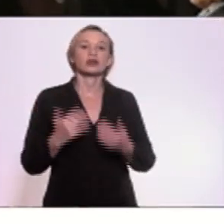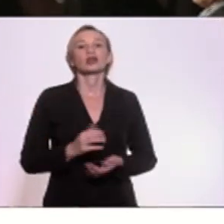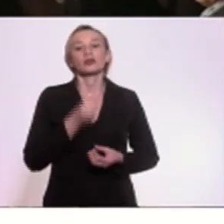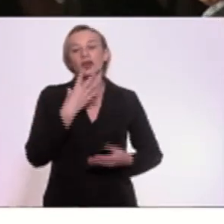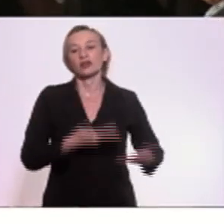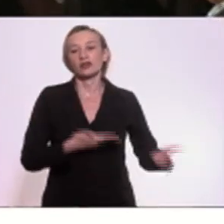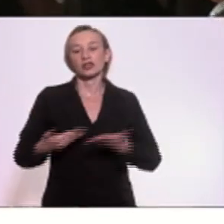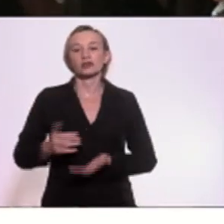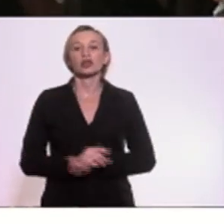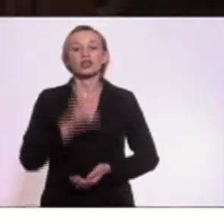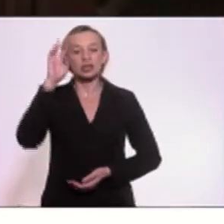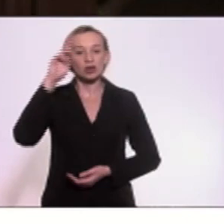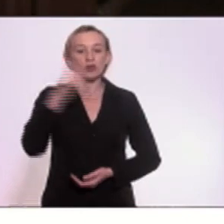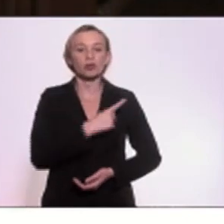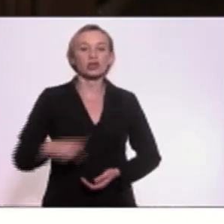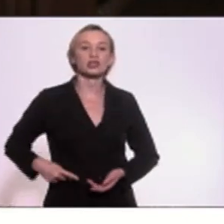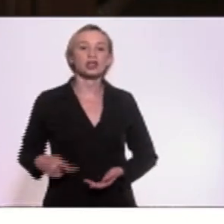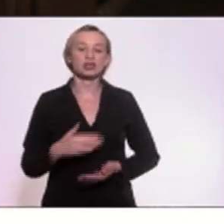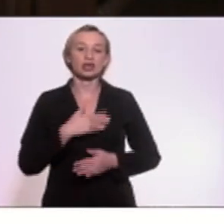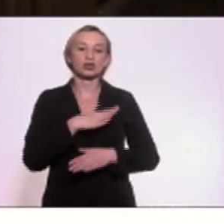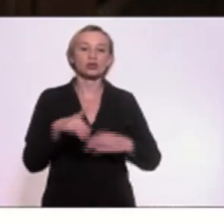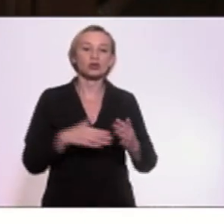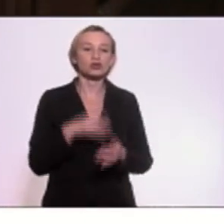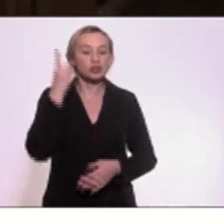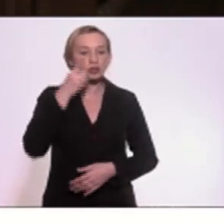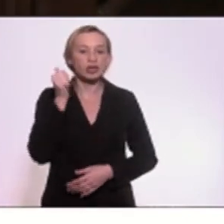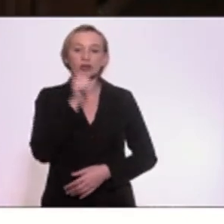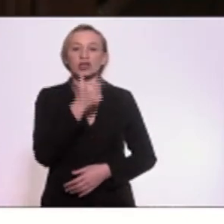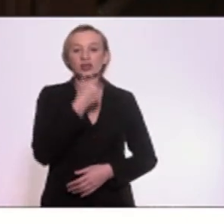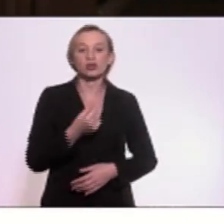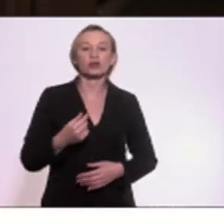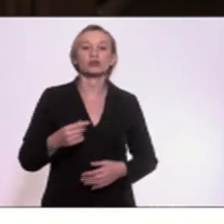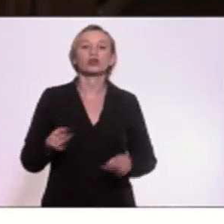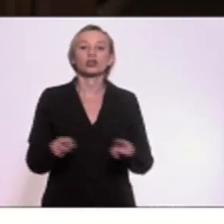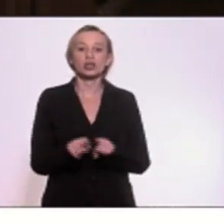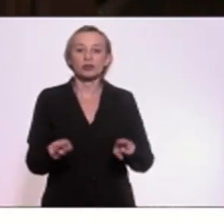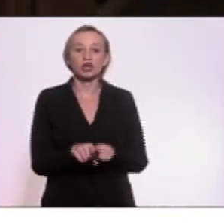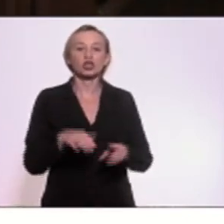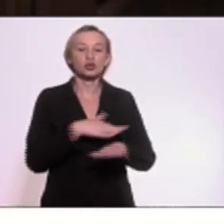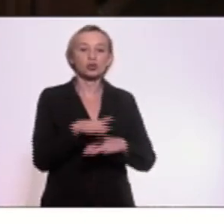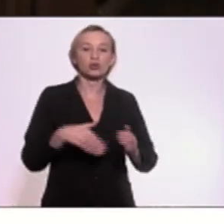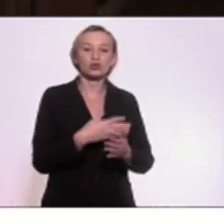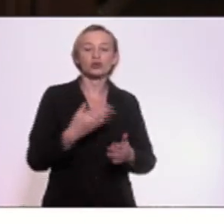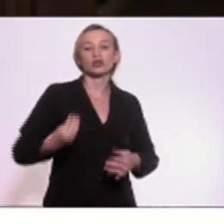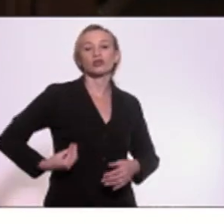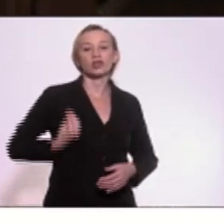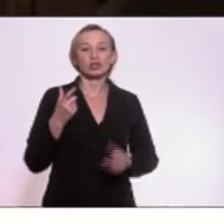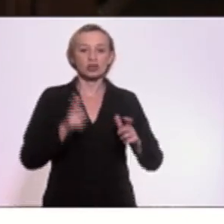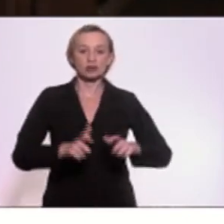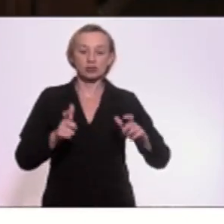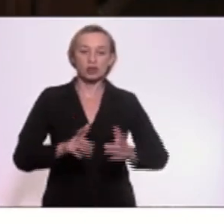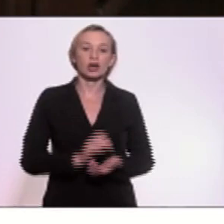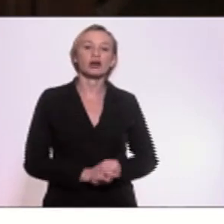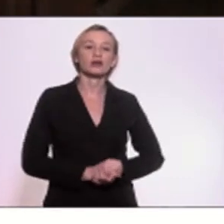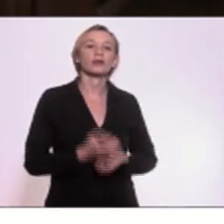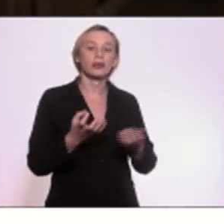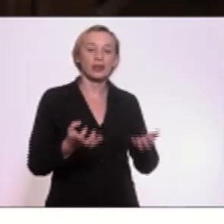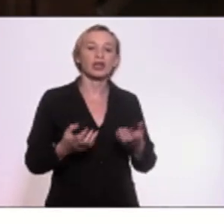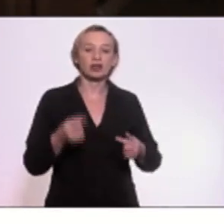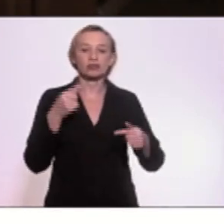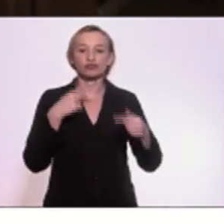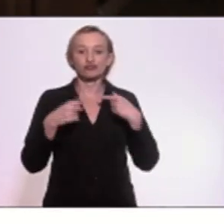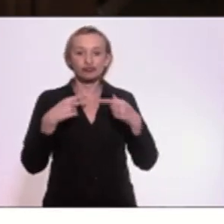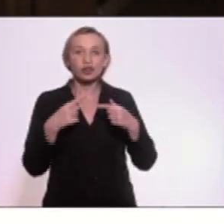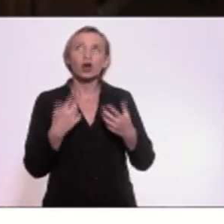senhoras deputadas, senhores deputados, cidadãos e cidadãs aqui presentes, eu quero, enfim, fazer uma